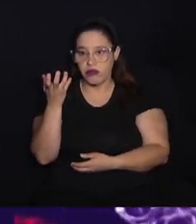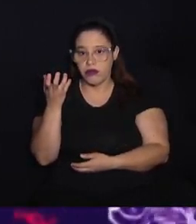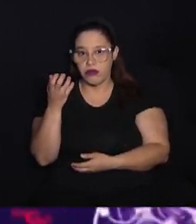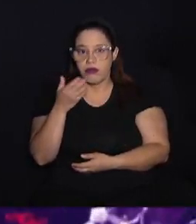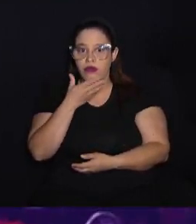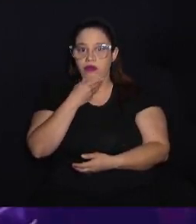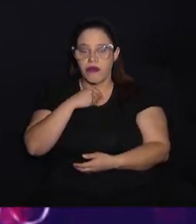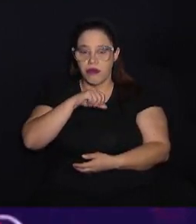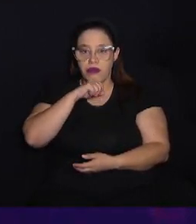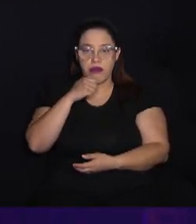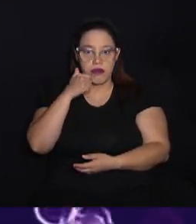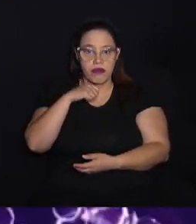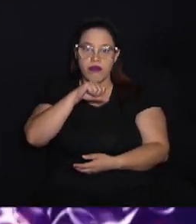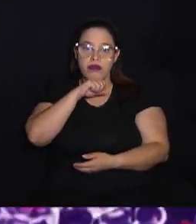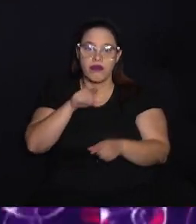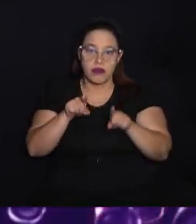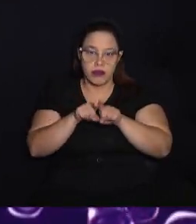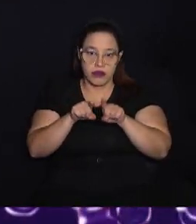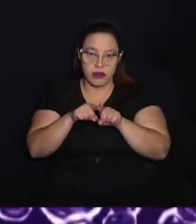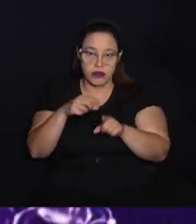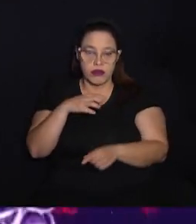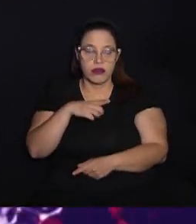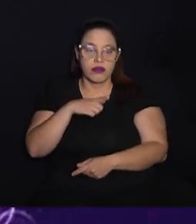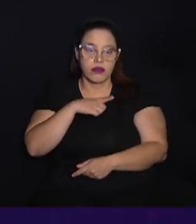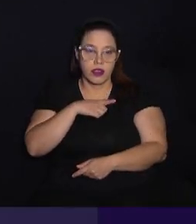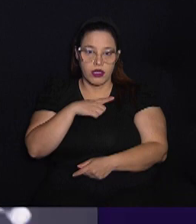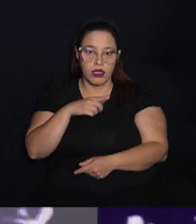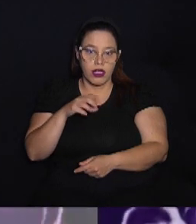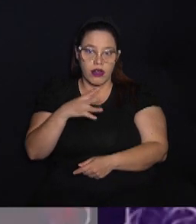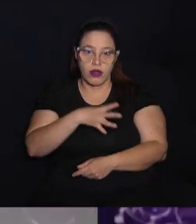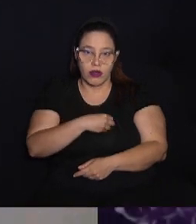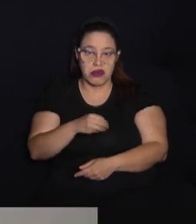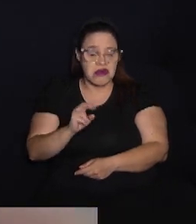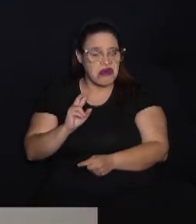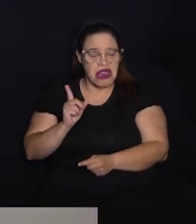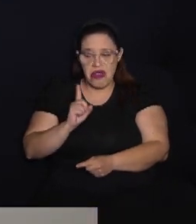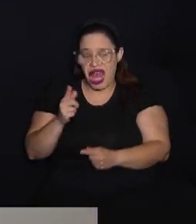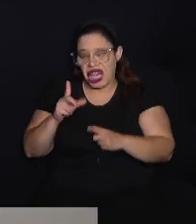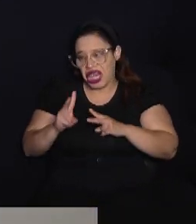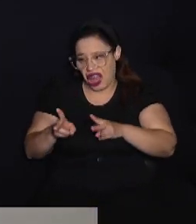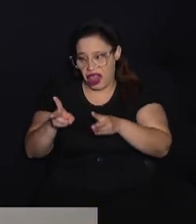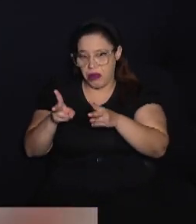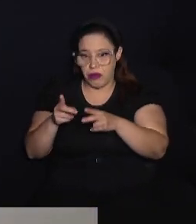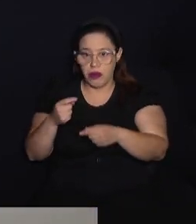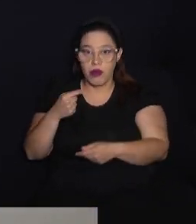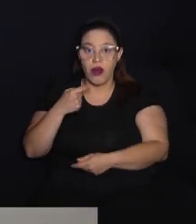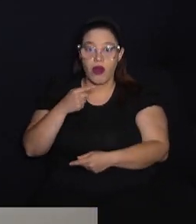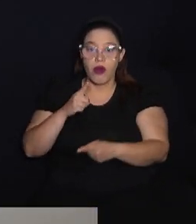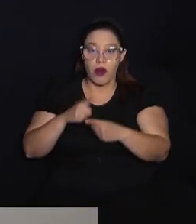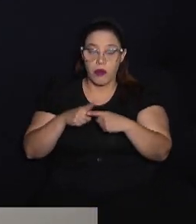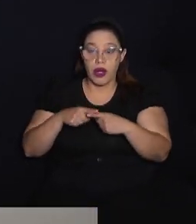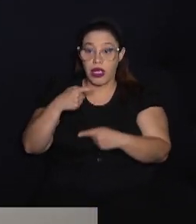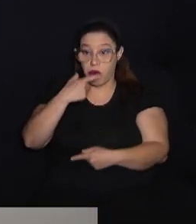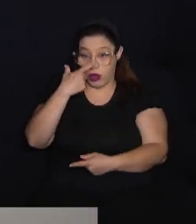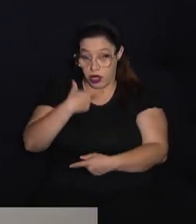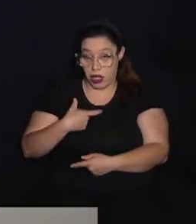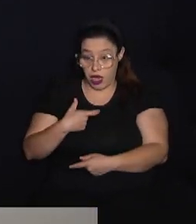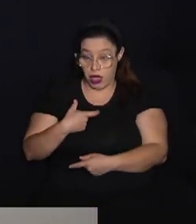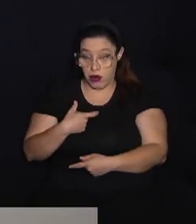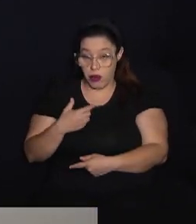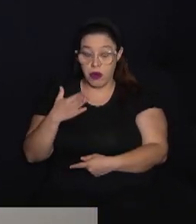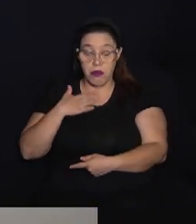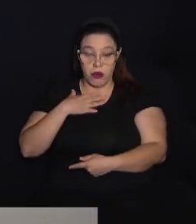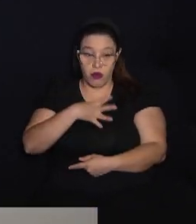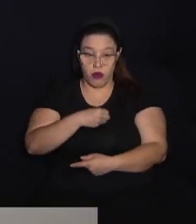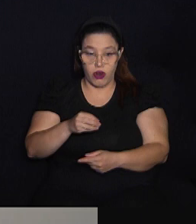com vitiligo têm filhos com vitiligo, mas isso não é sempre. Então, não é porque eu tenho que meu filho vai ter. Isso não é uma